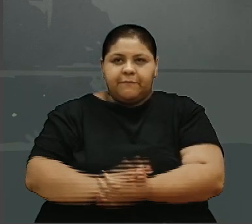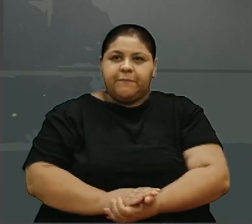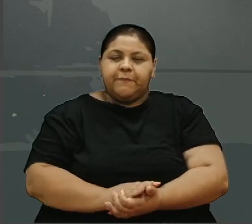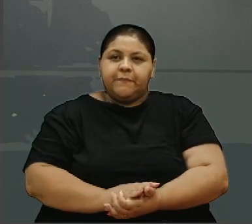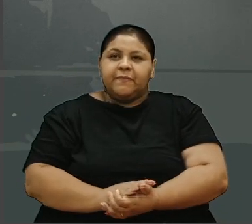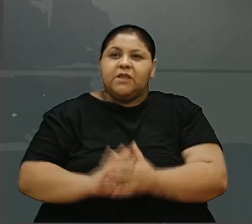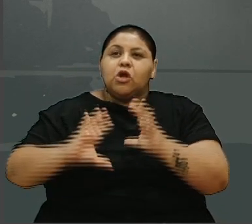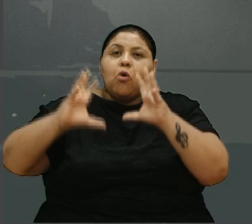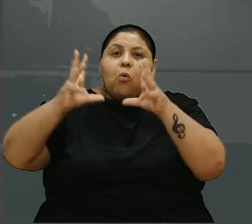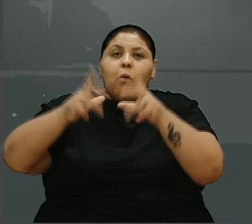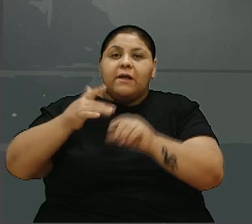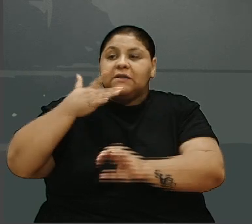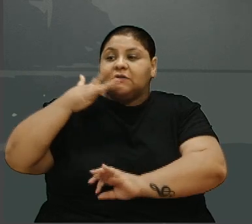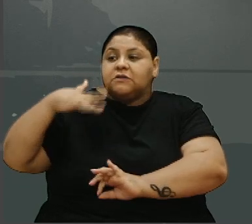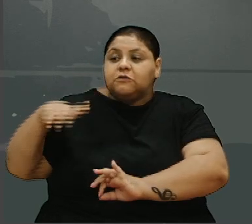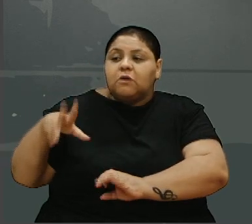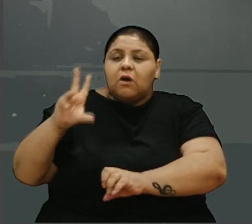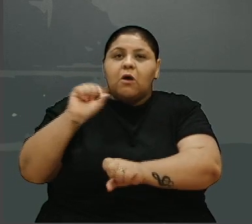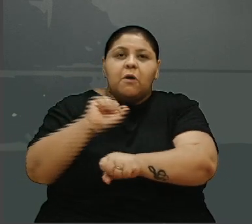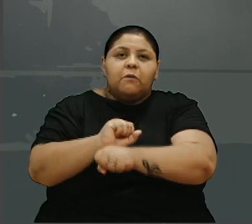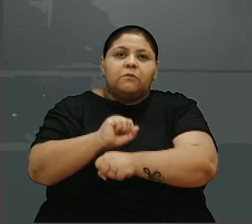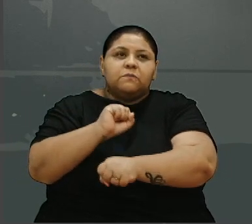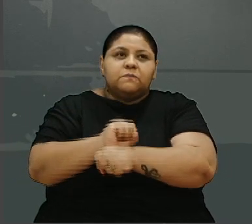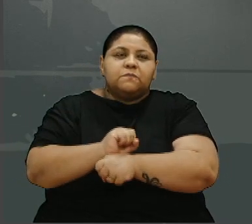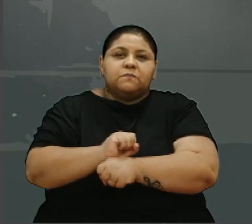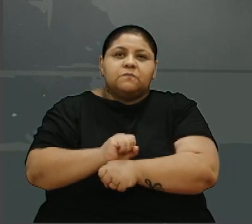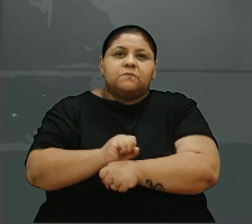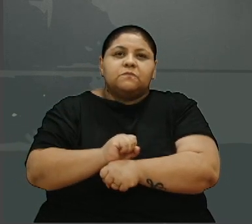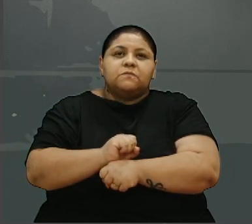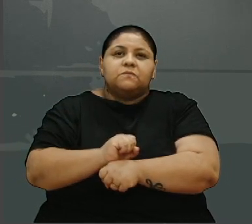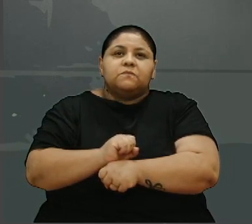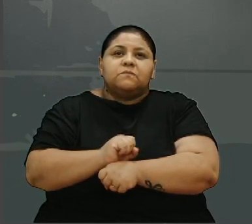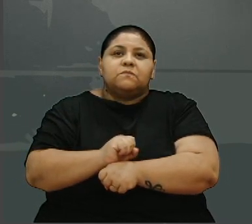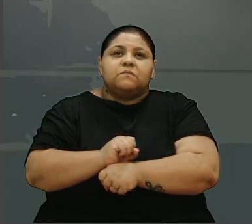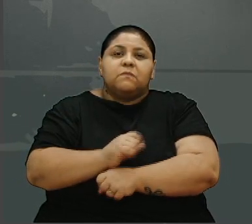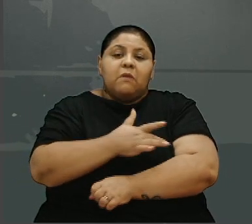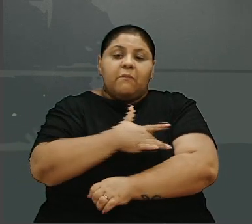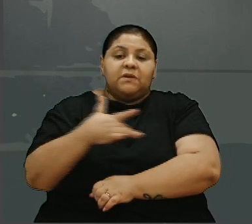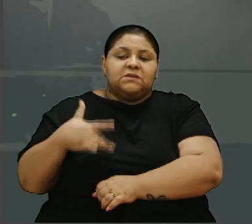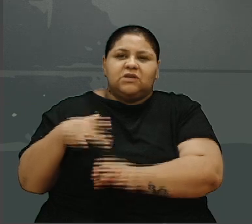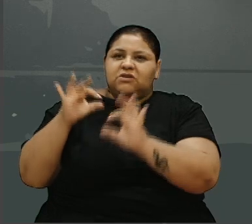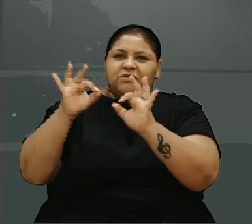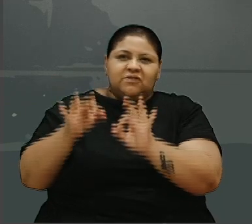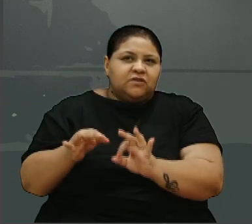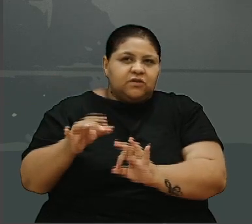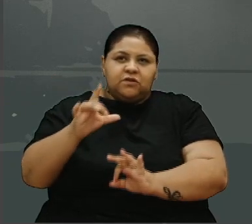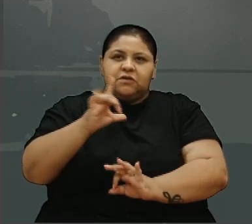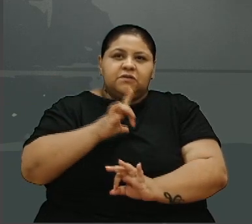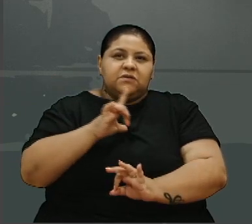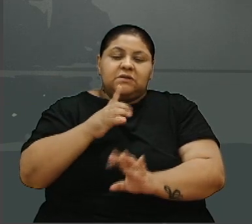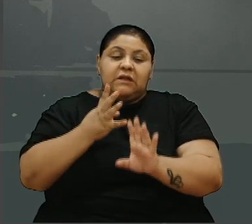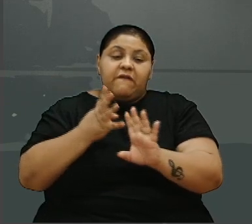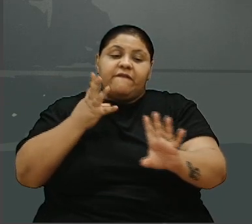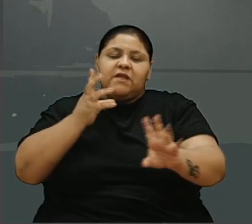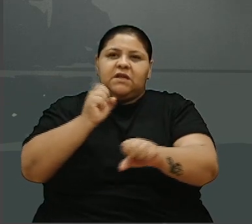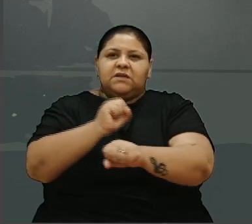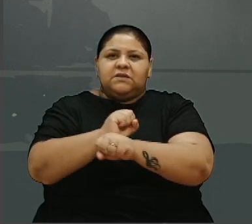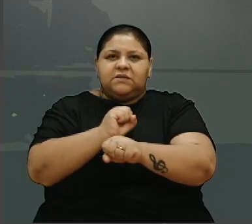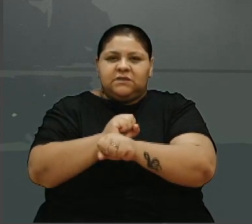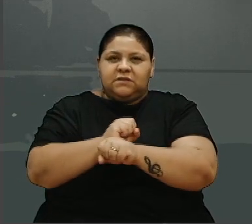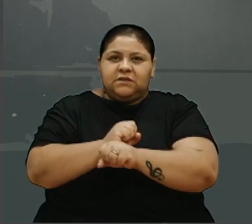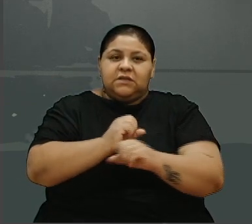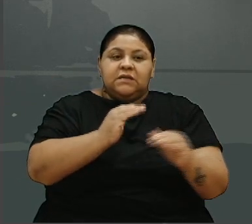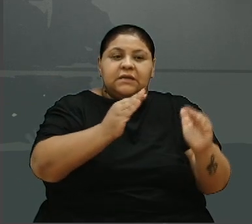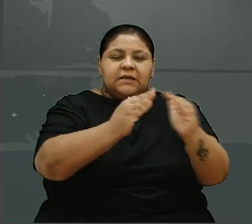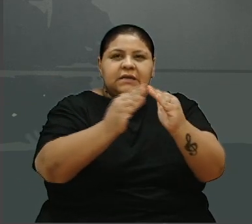Quantas crianças que estão esperando por uma saúde de qualidade, que não tem, estão na fila de espera.